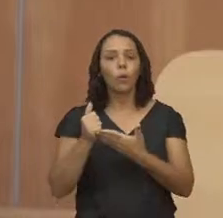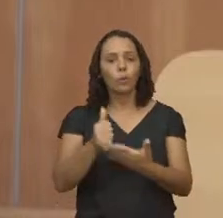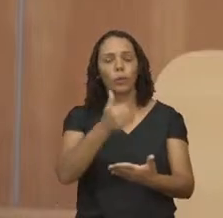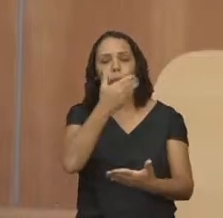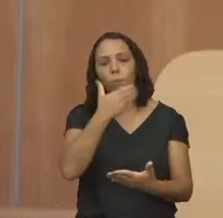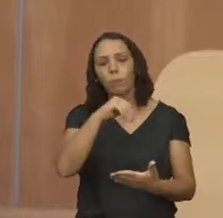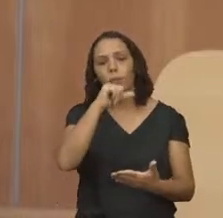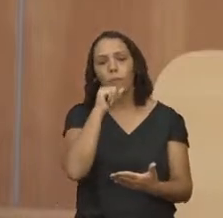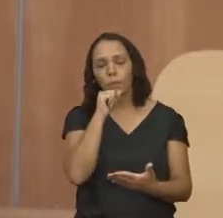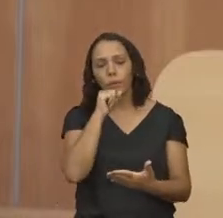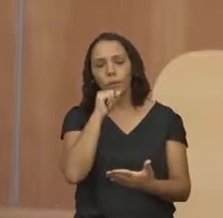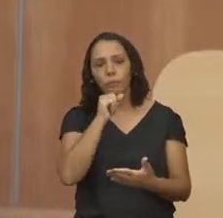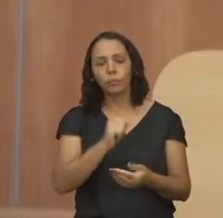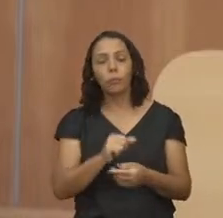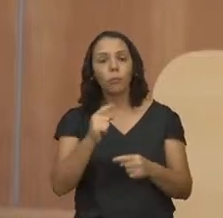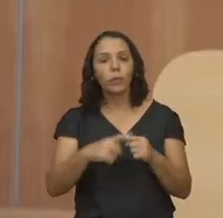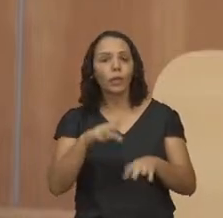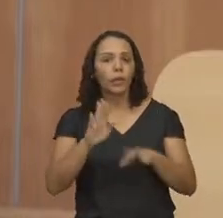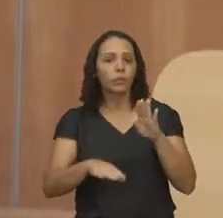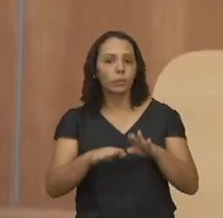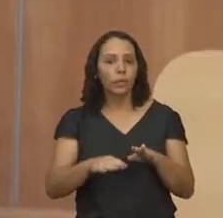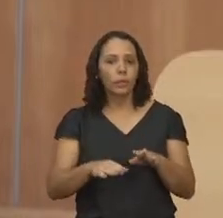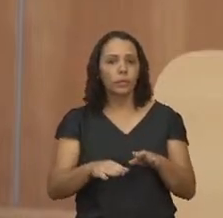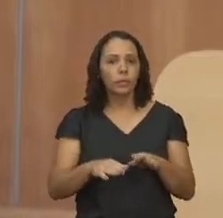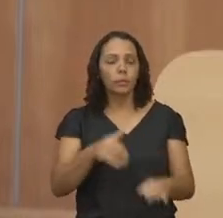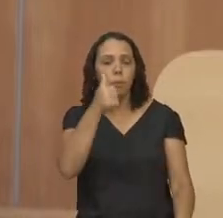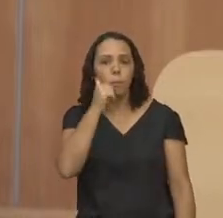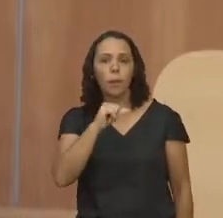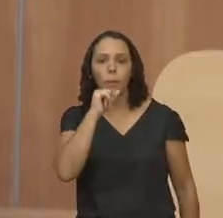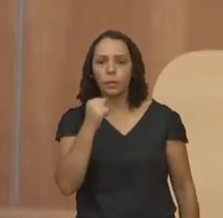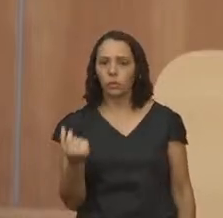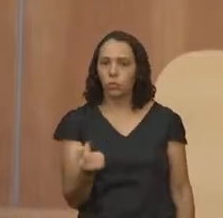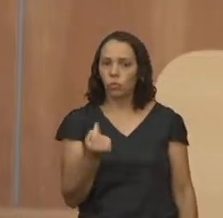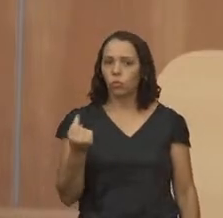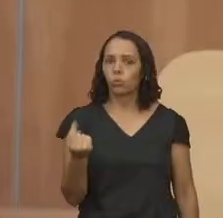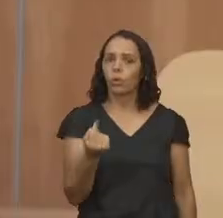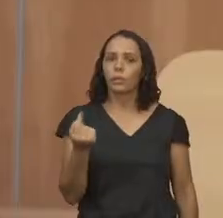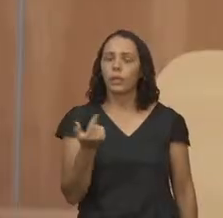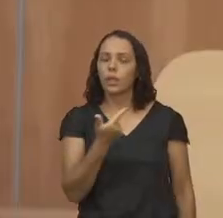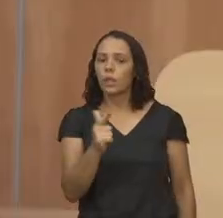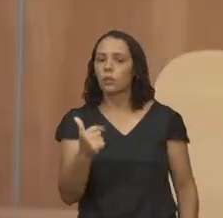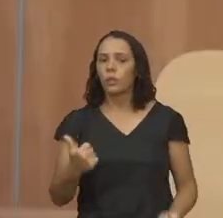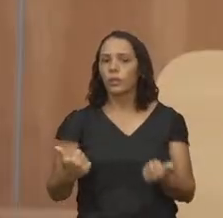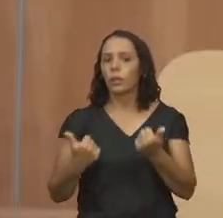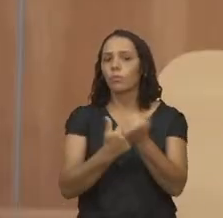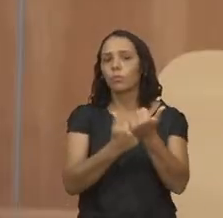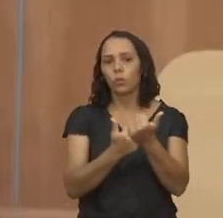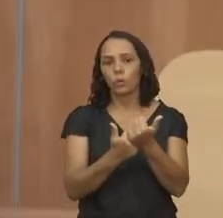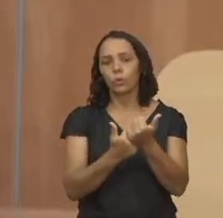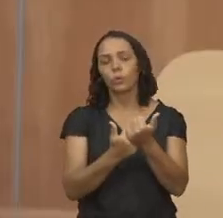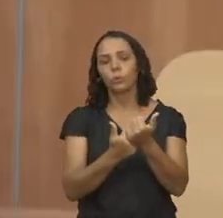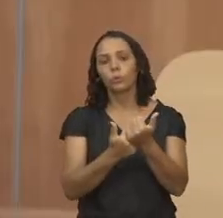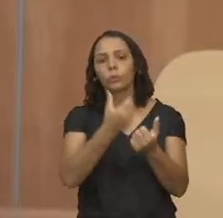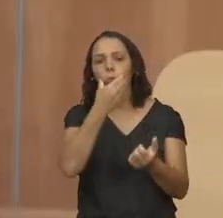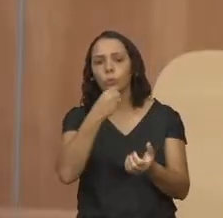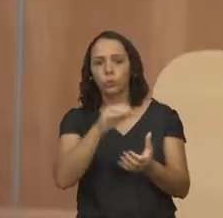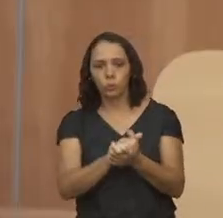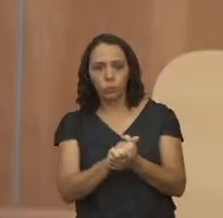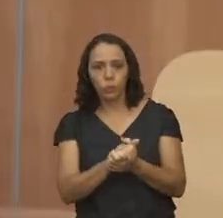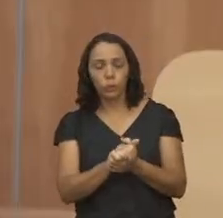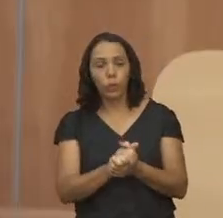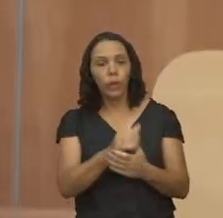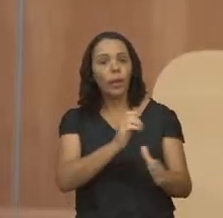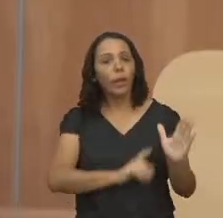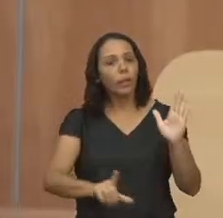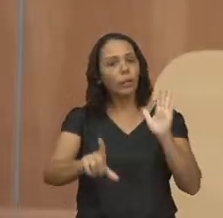muitas mães, Gabriel, são solos, onde muitas mães não têm o apoio, às vezes, do pai. E a lei,